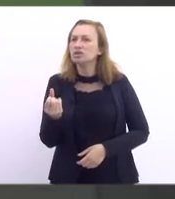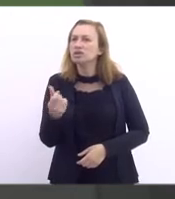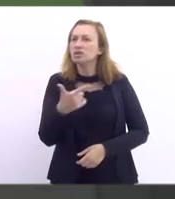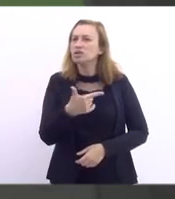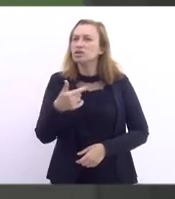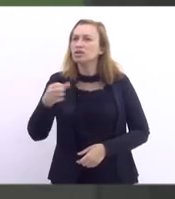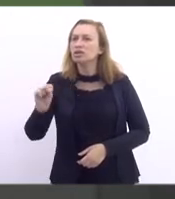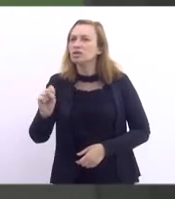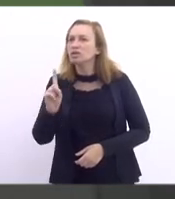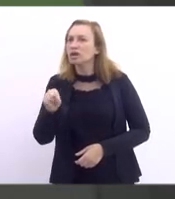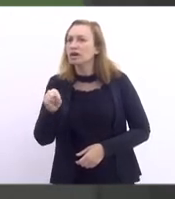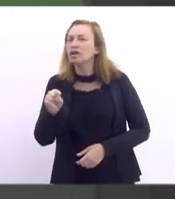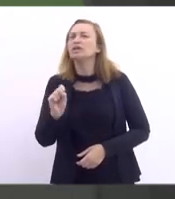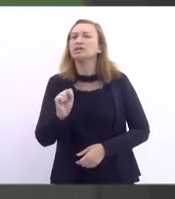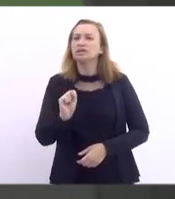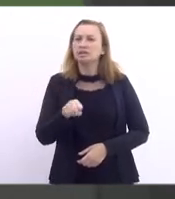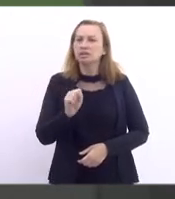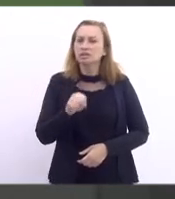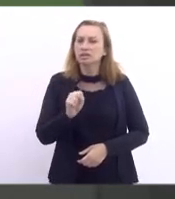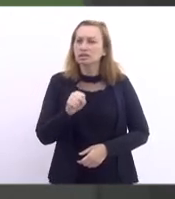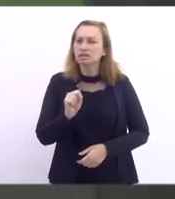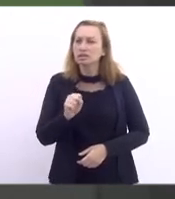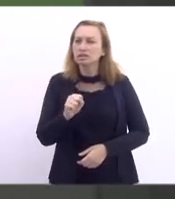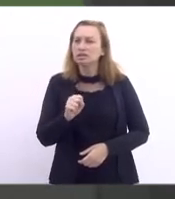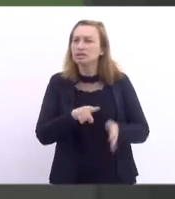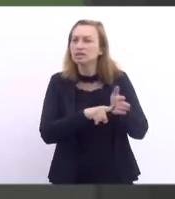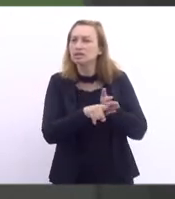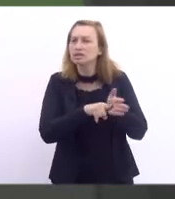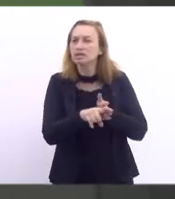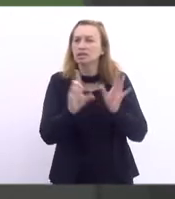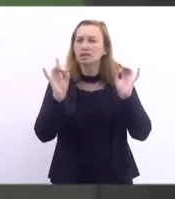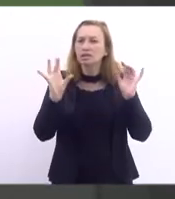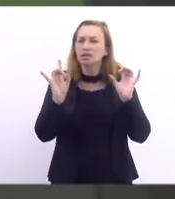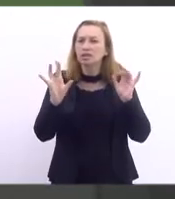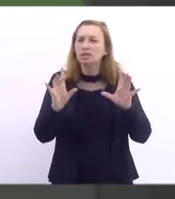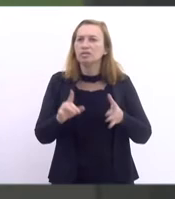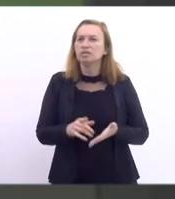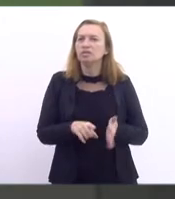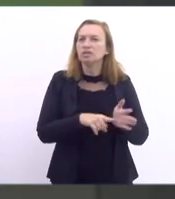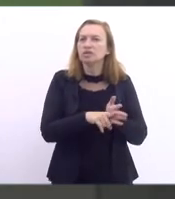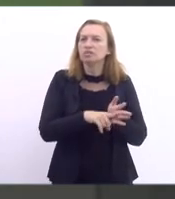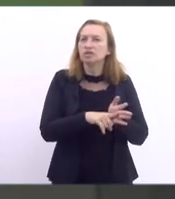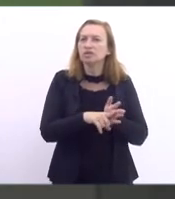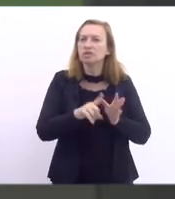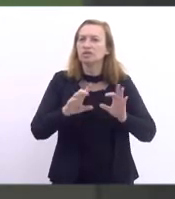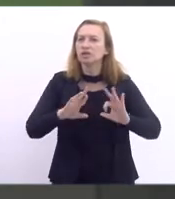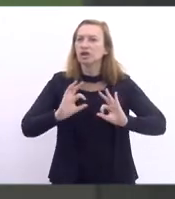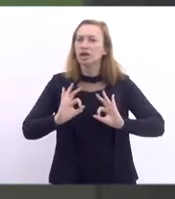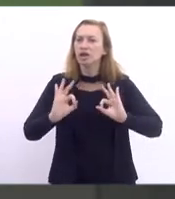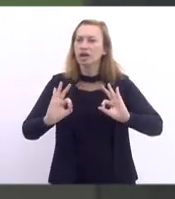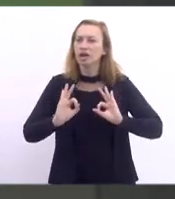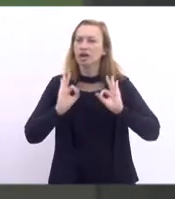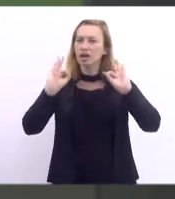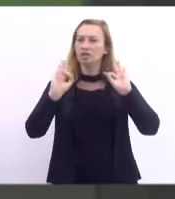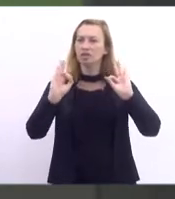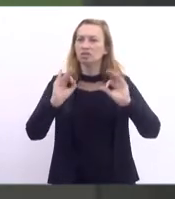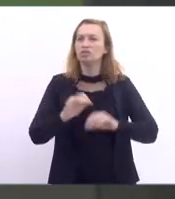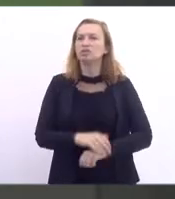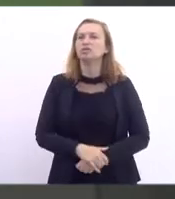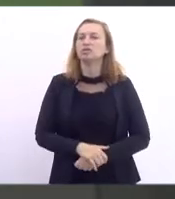2018 18 é deveria ser inspeção especial mas ela saiu como o inspeção extraordinária o